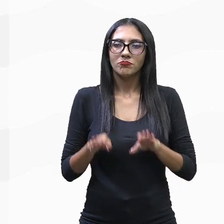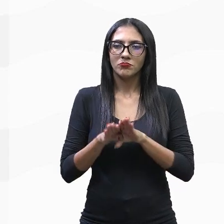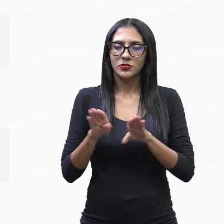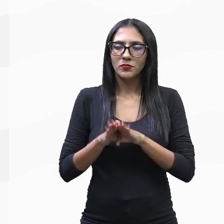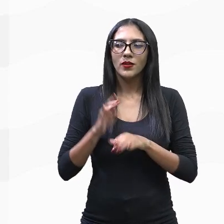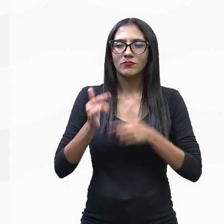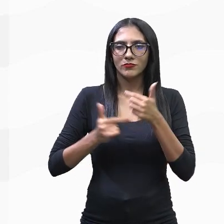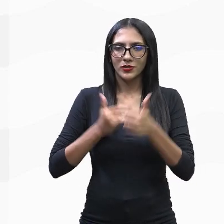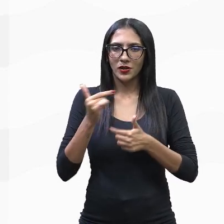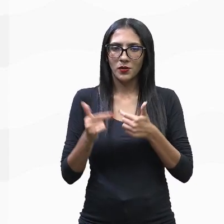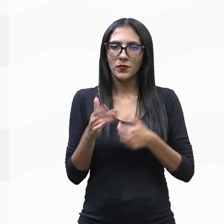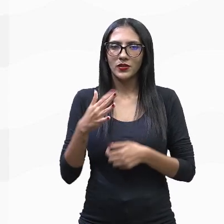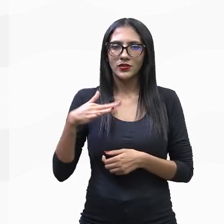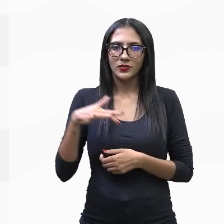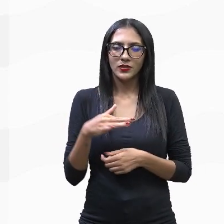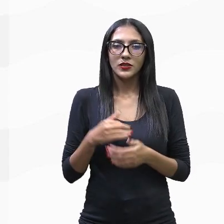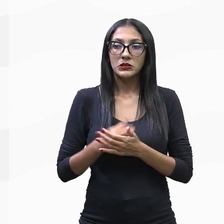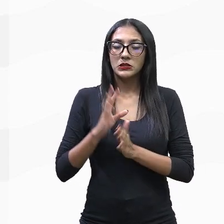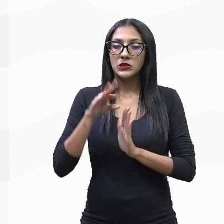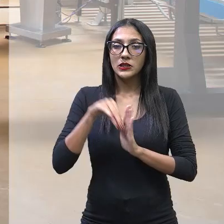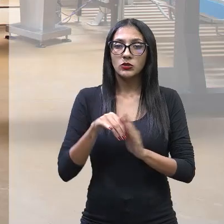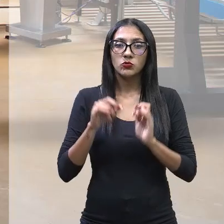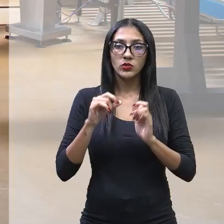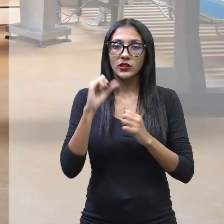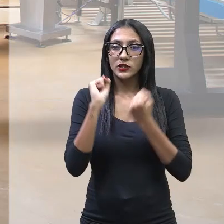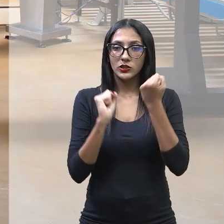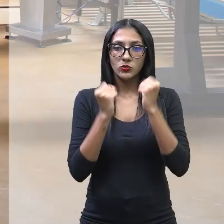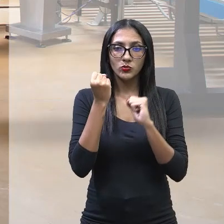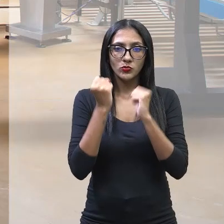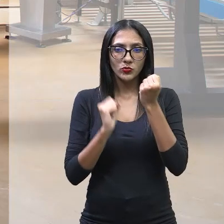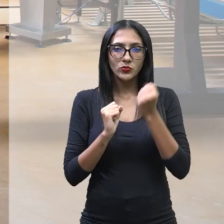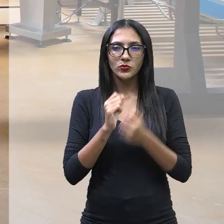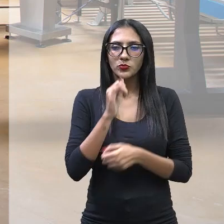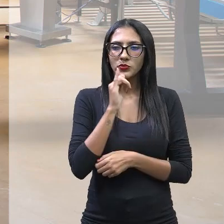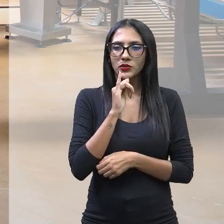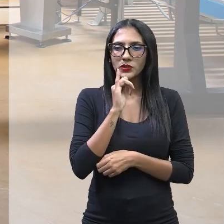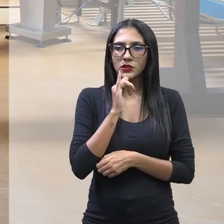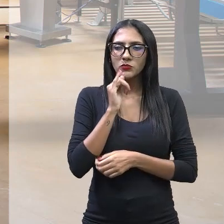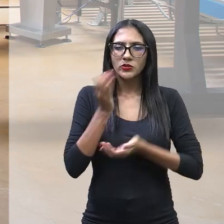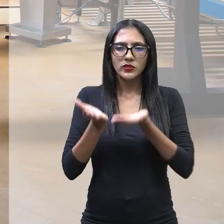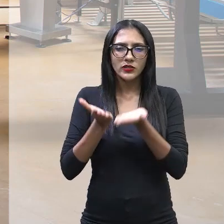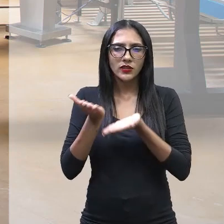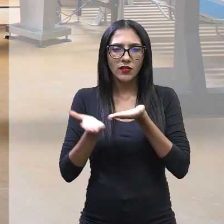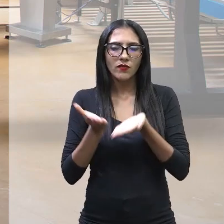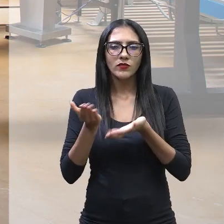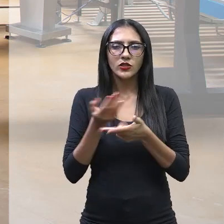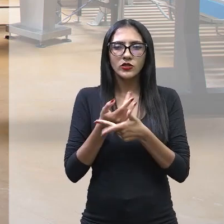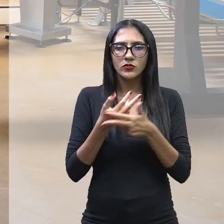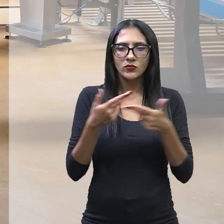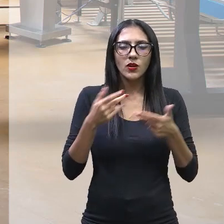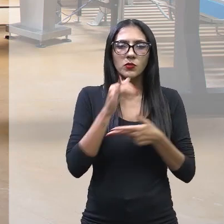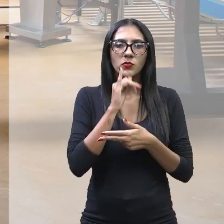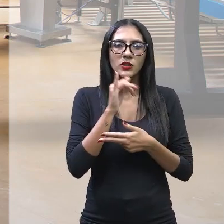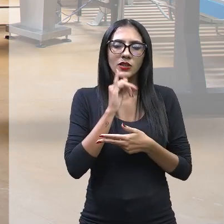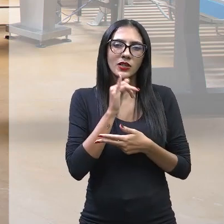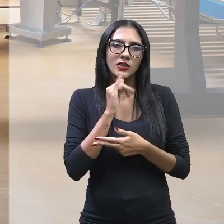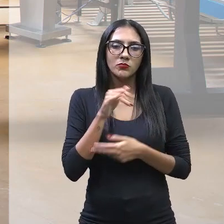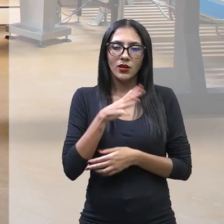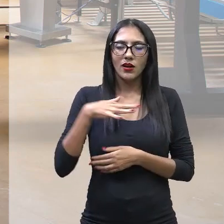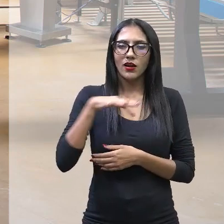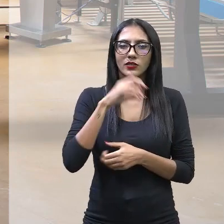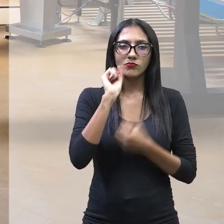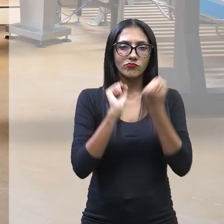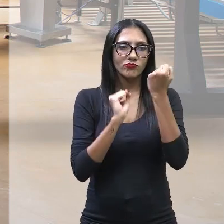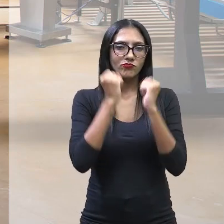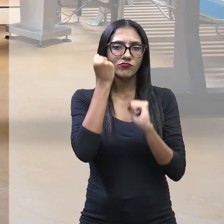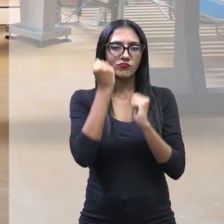professora Simone, na indústria, não é? O nosso famoso, conhecidíssimo Distrito Industrial,